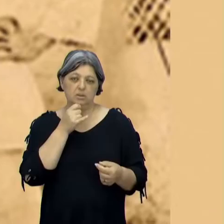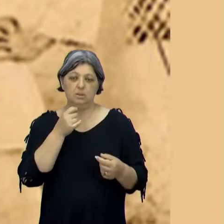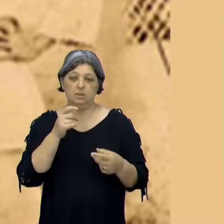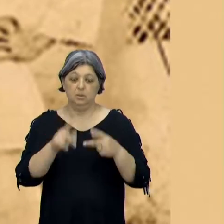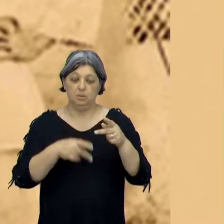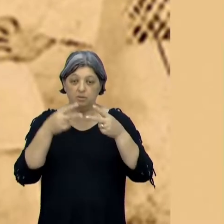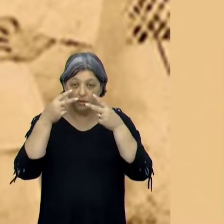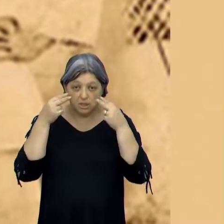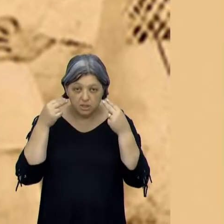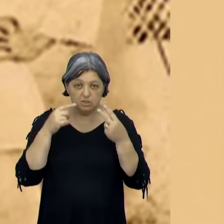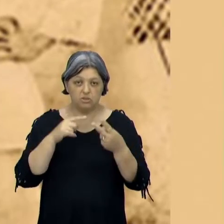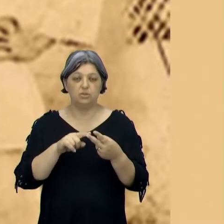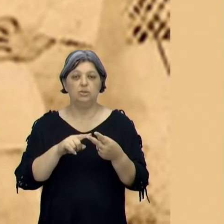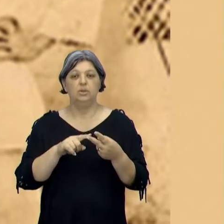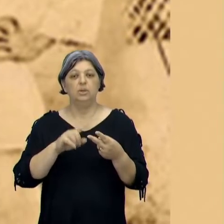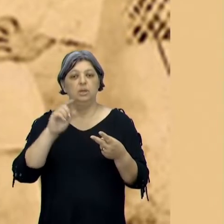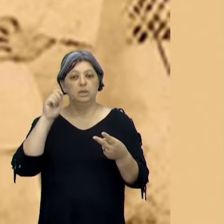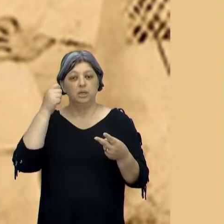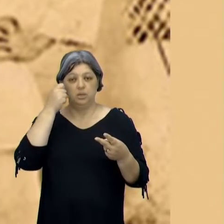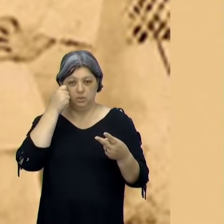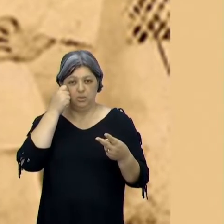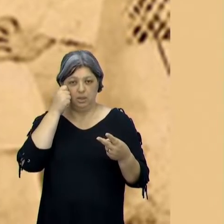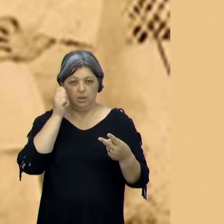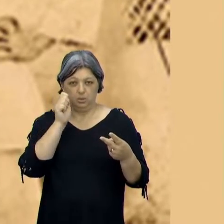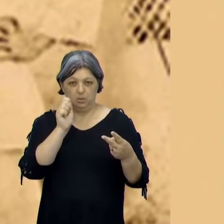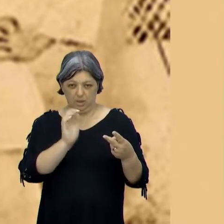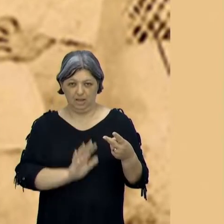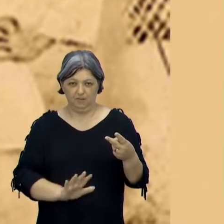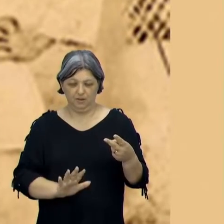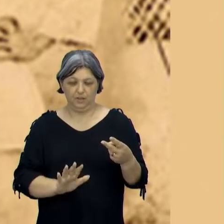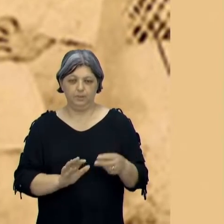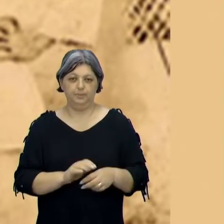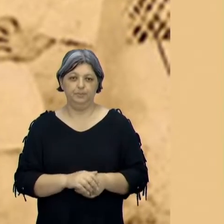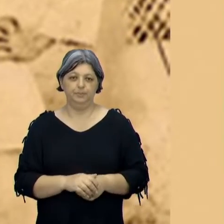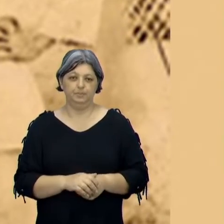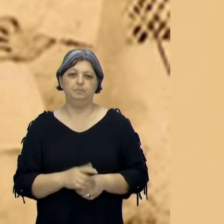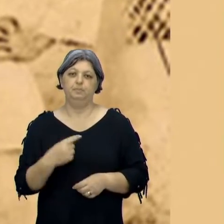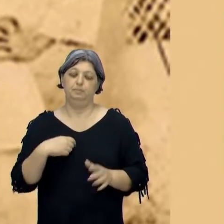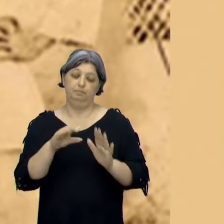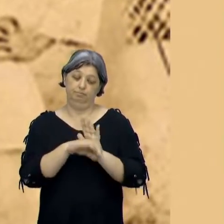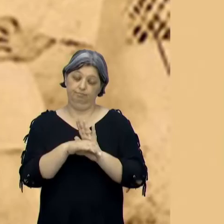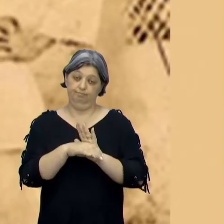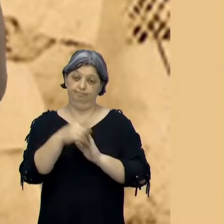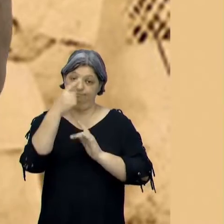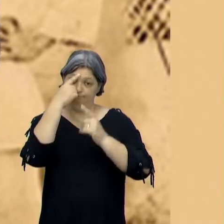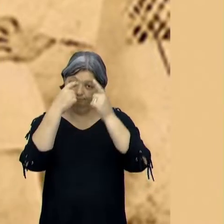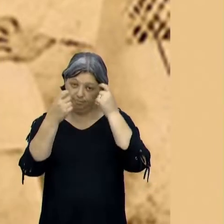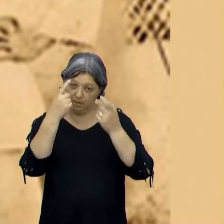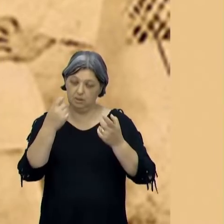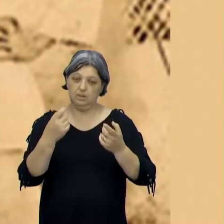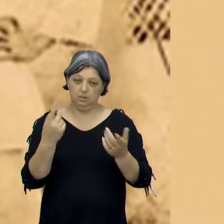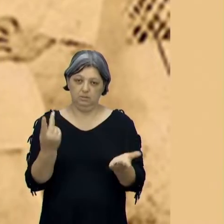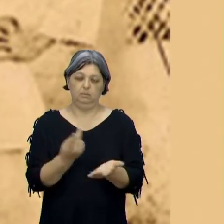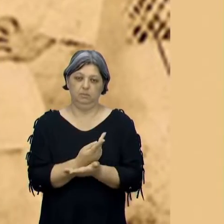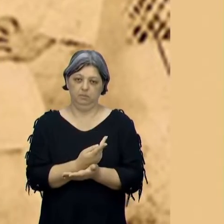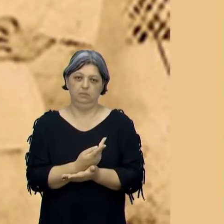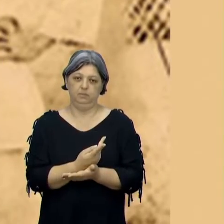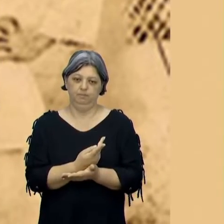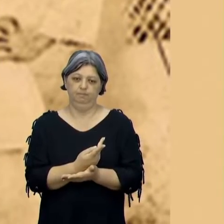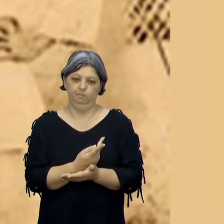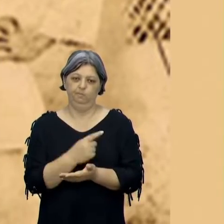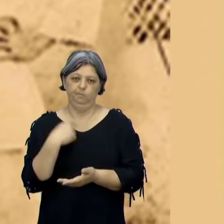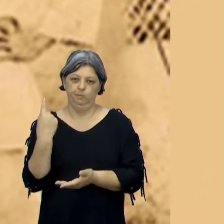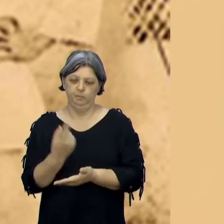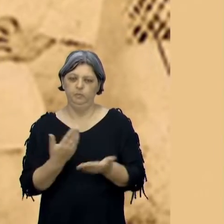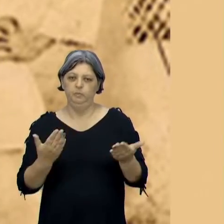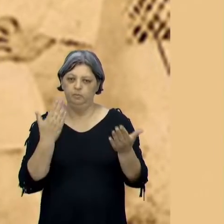indígena e o caso do negro africano. Então, são conceitos, ideias assim bastante errôneos para nós hoje em dia,